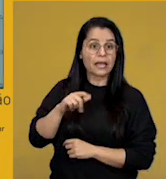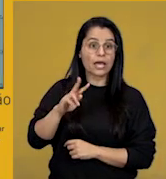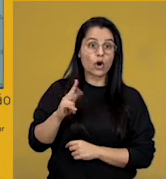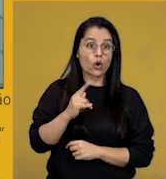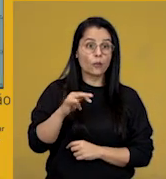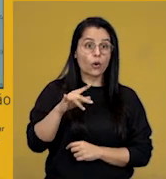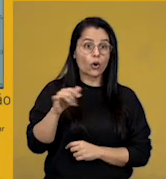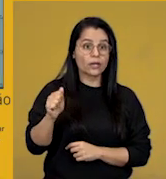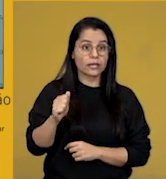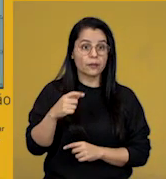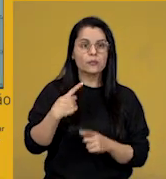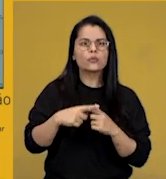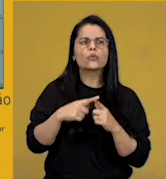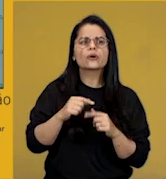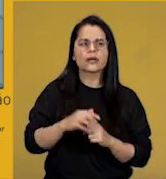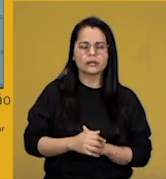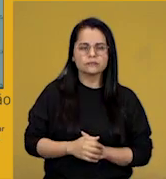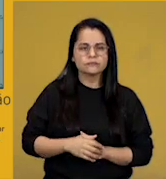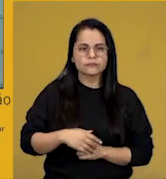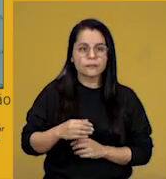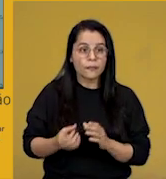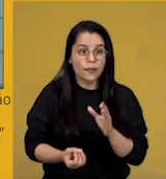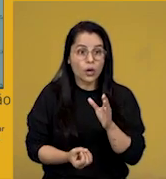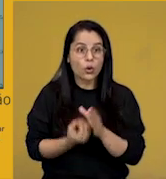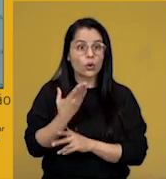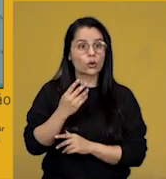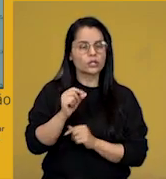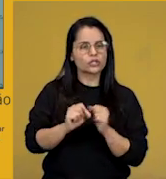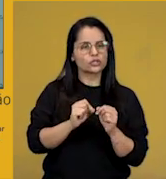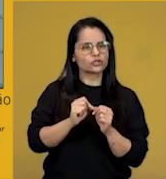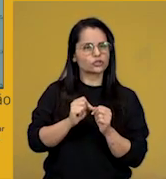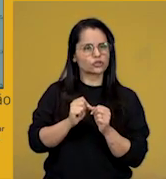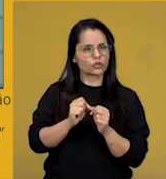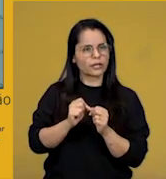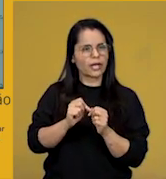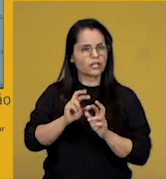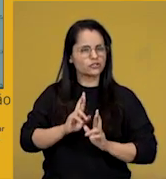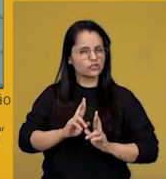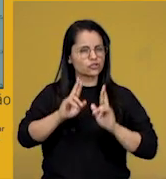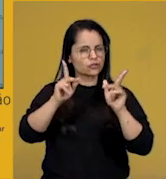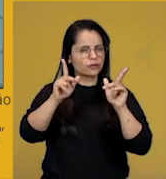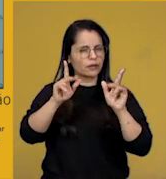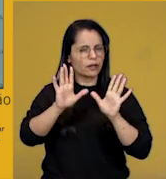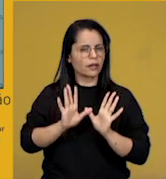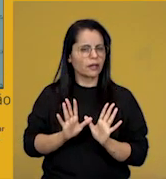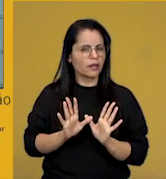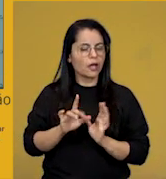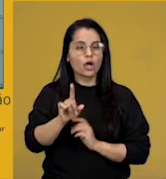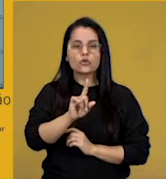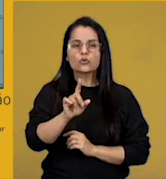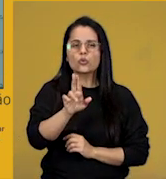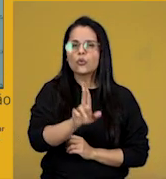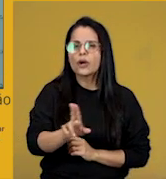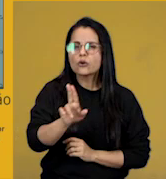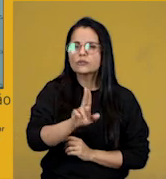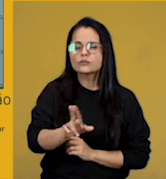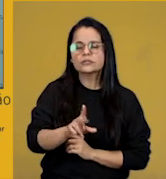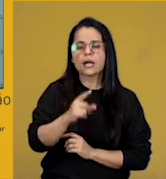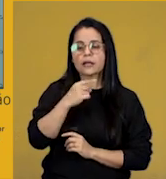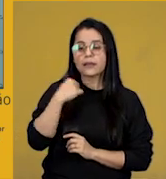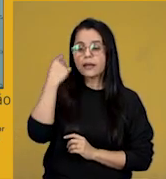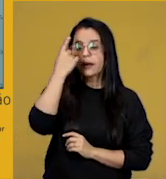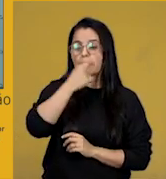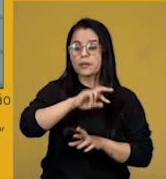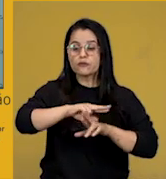ela é homônima? Porque ela veio de origem etimológica diferente. Não é usando a cabeça para